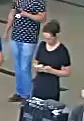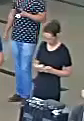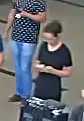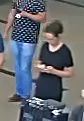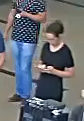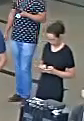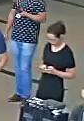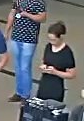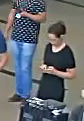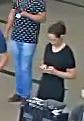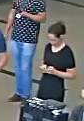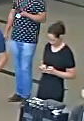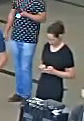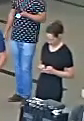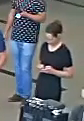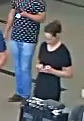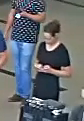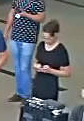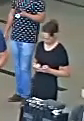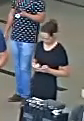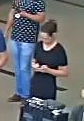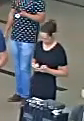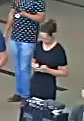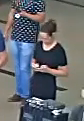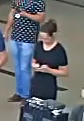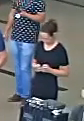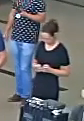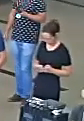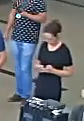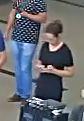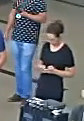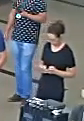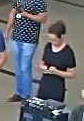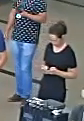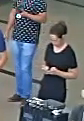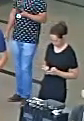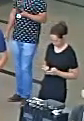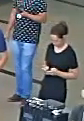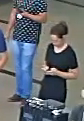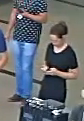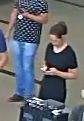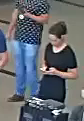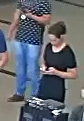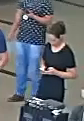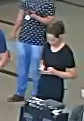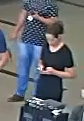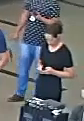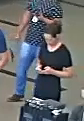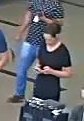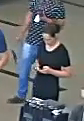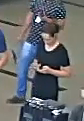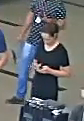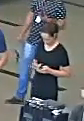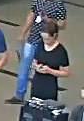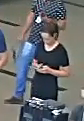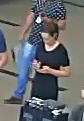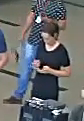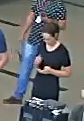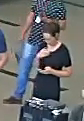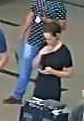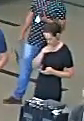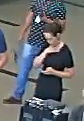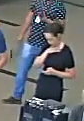eu quanto presidente do conselho a minha a deficiência que é visual ela fica de lado Quem me conhece